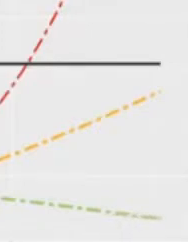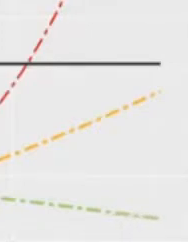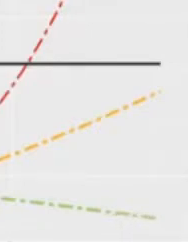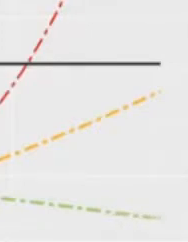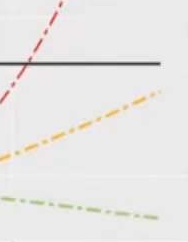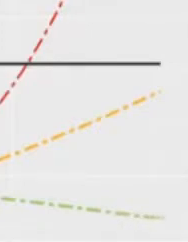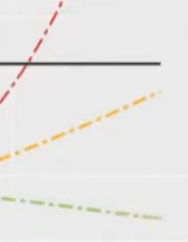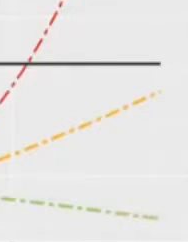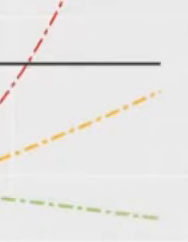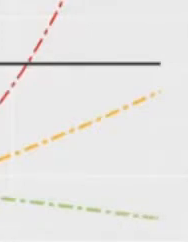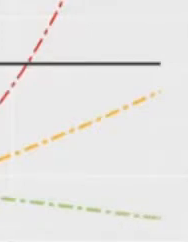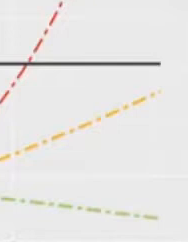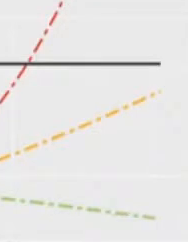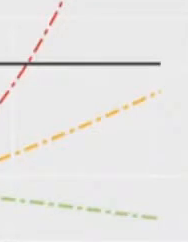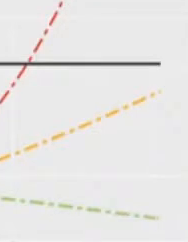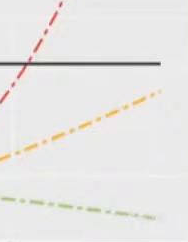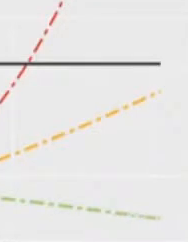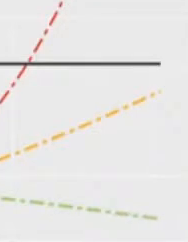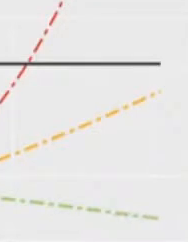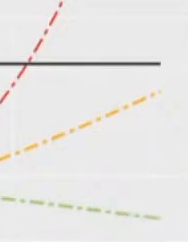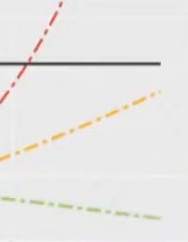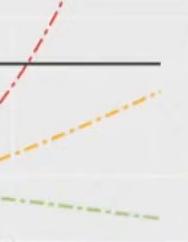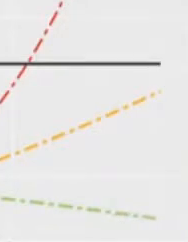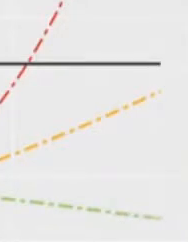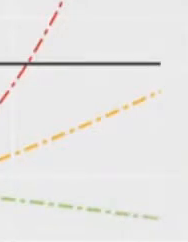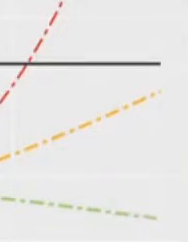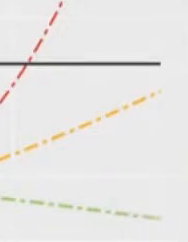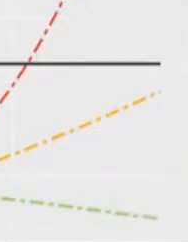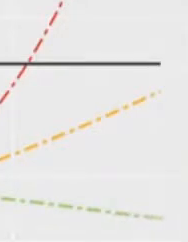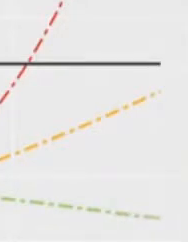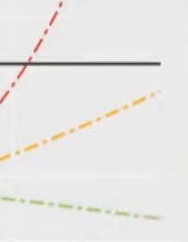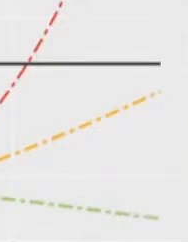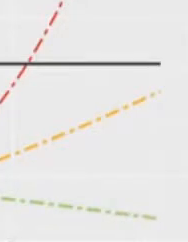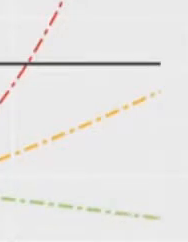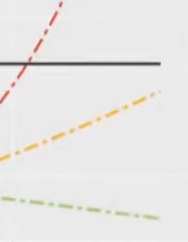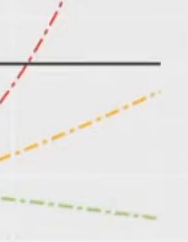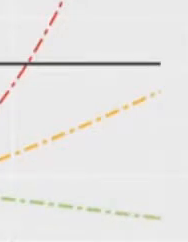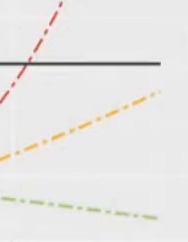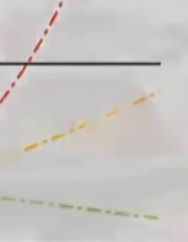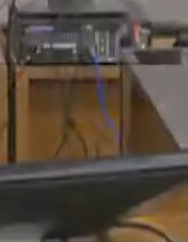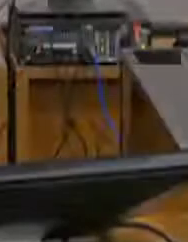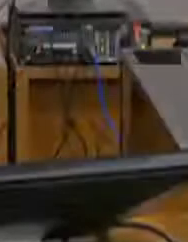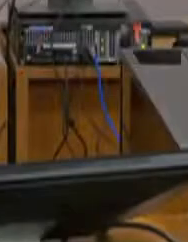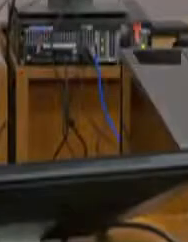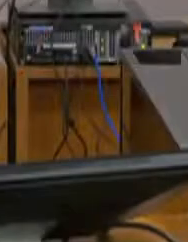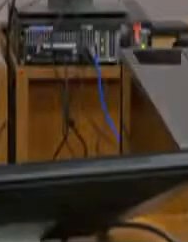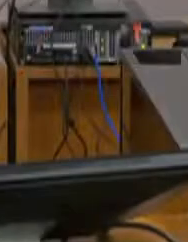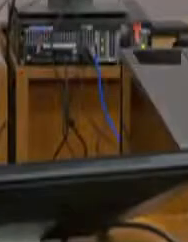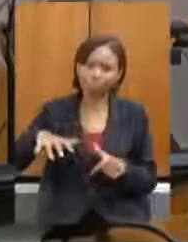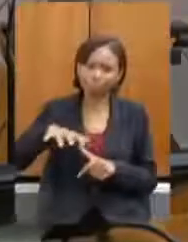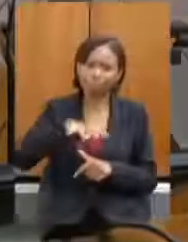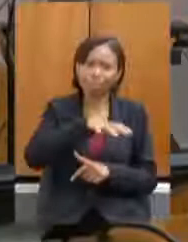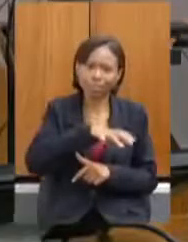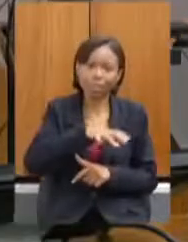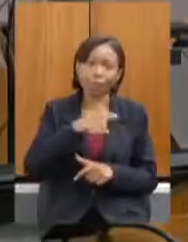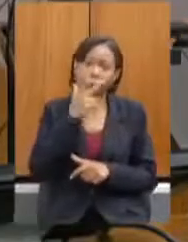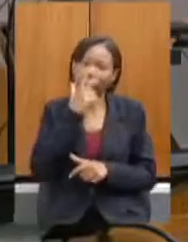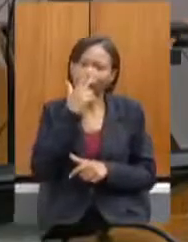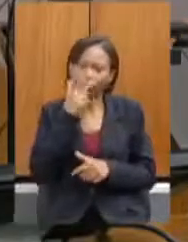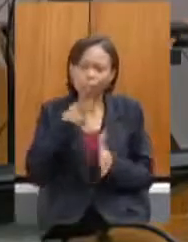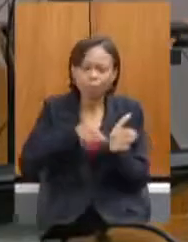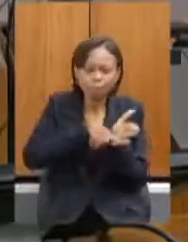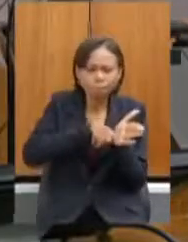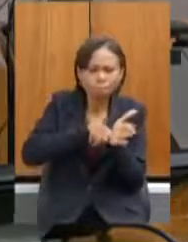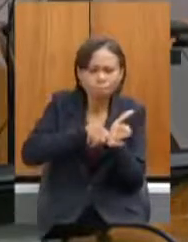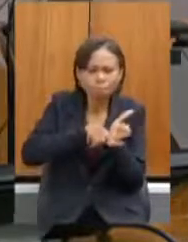como um todo que o que vocês estão vendo aqui mas também fazemos por macro e micro região de saúde então é como se fosse um sensor de